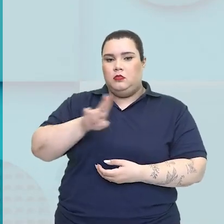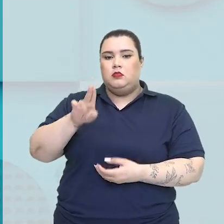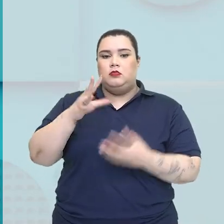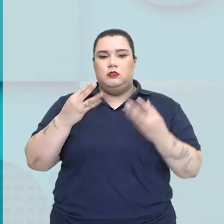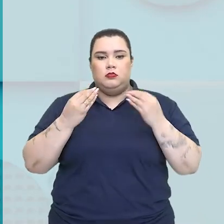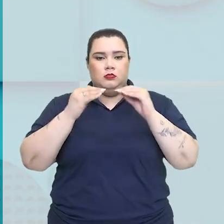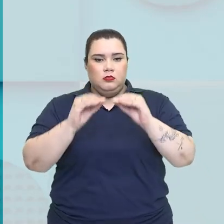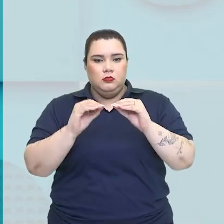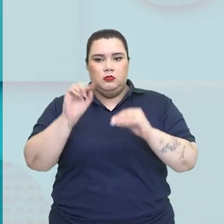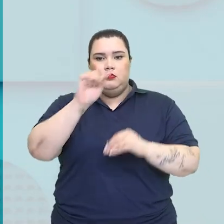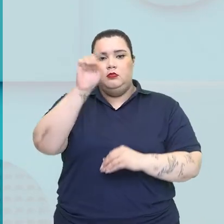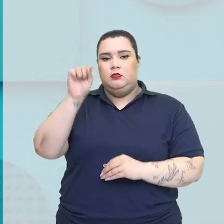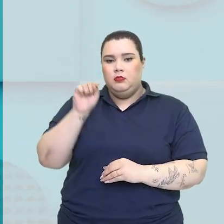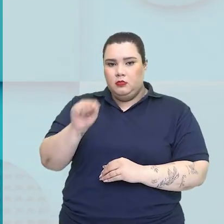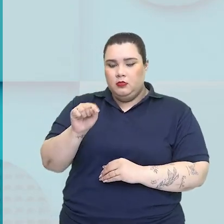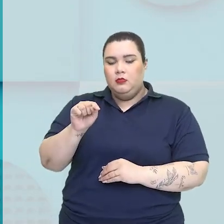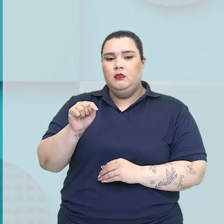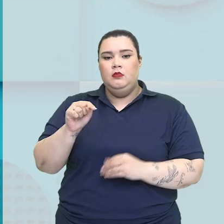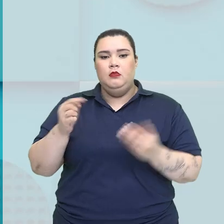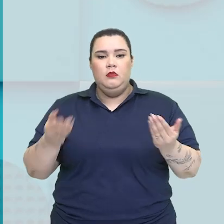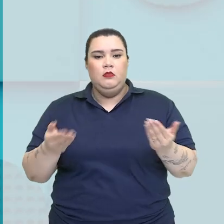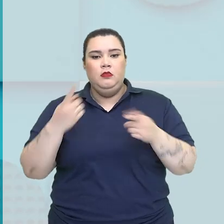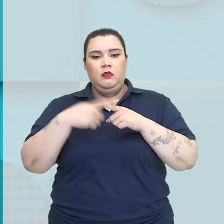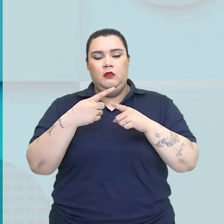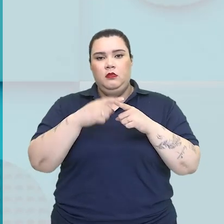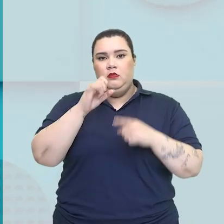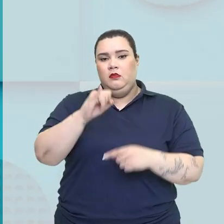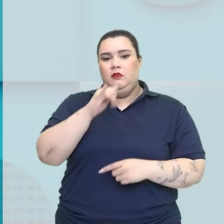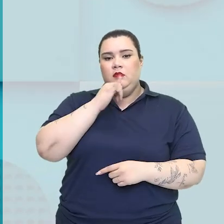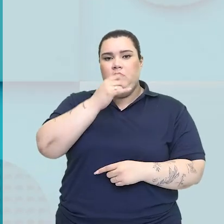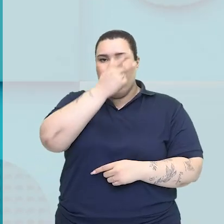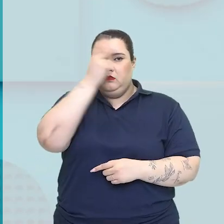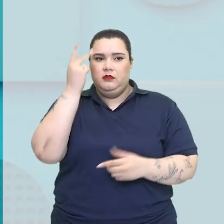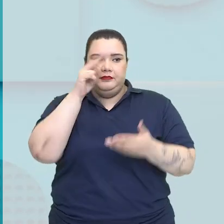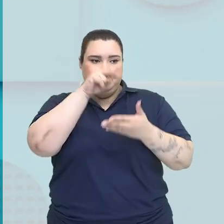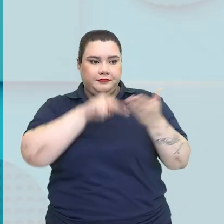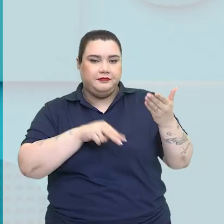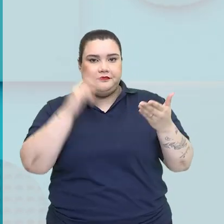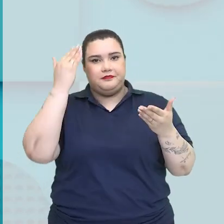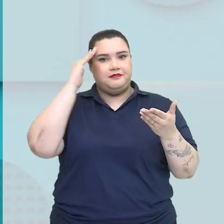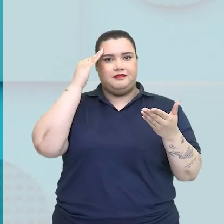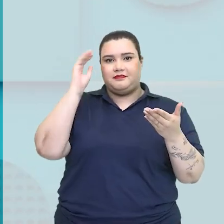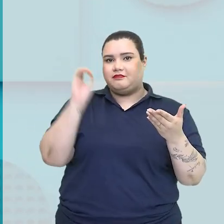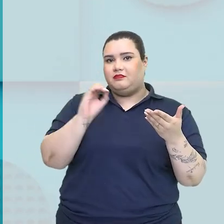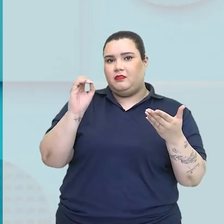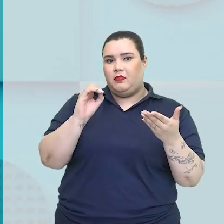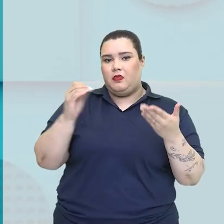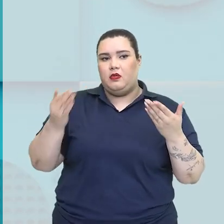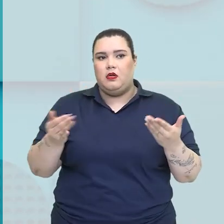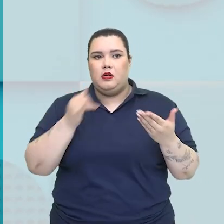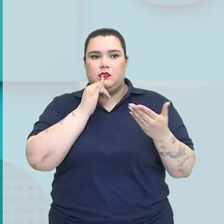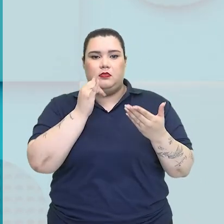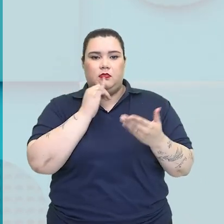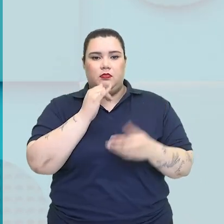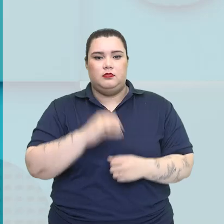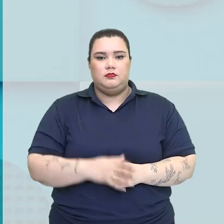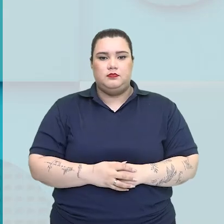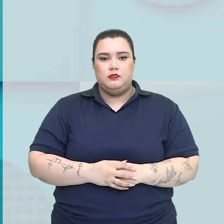o quê? O ponto de interrogação, porque senão a pessoa que for ler não vai saber. você fez a